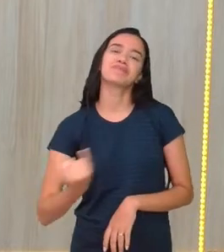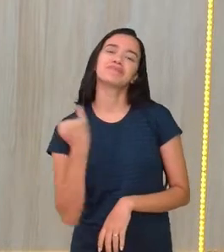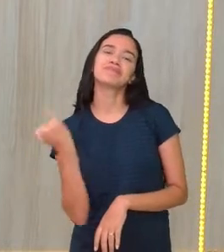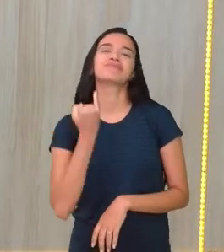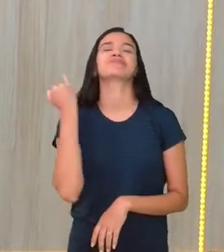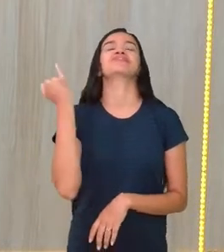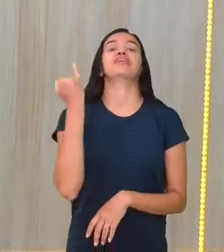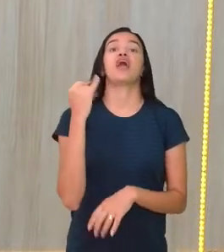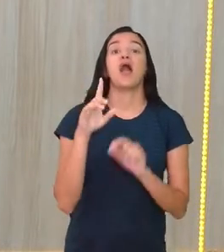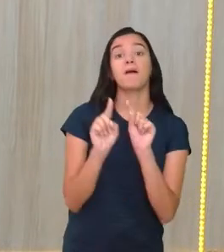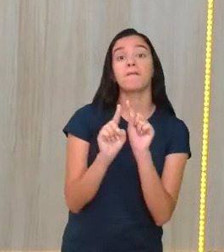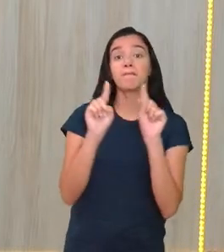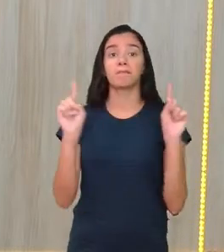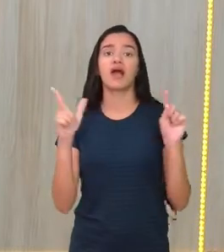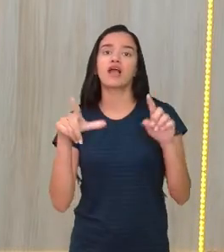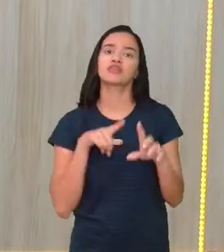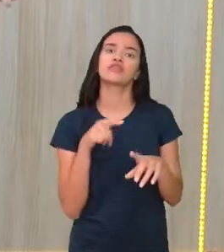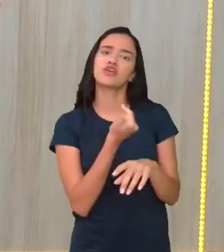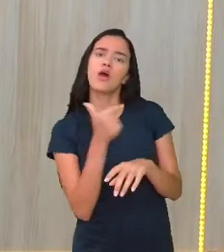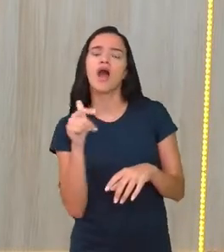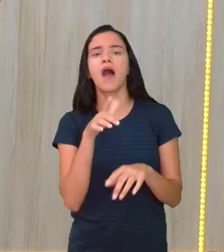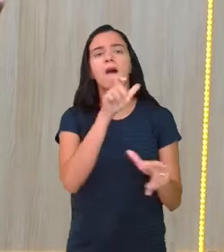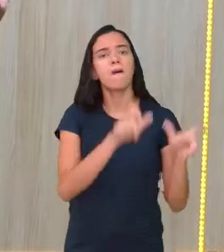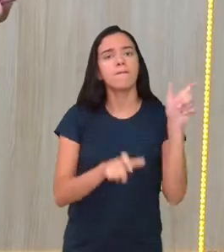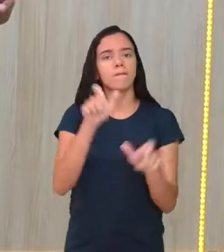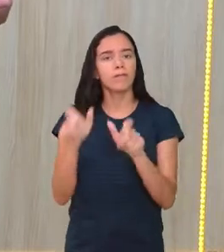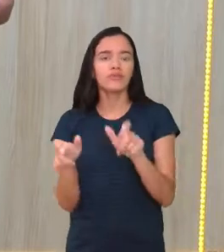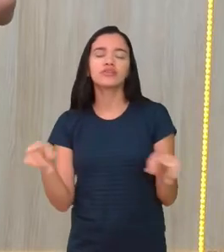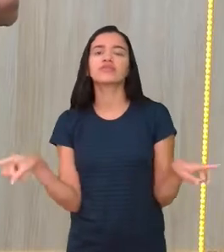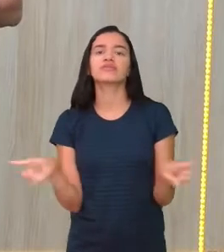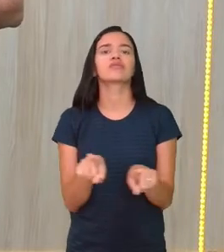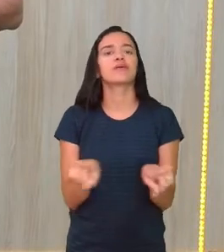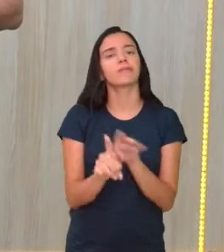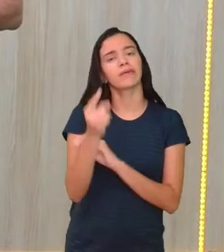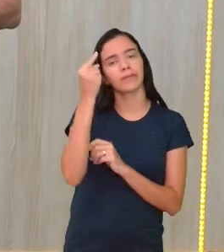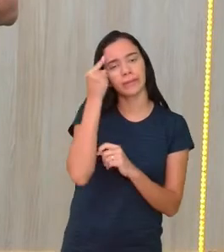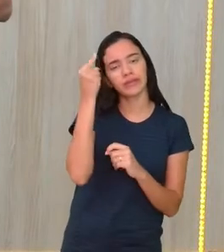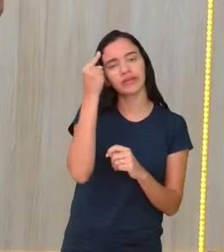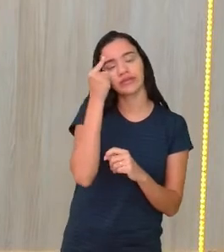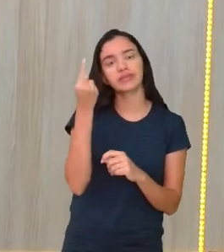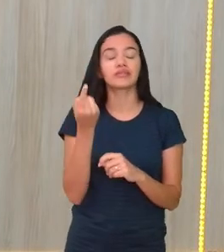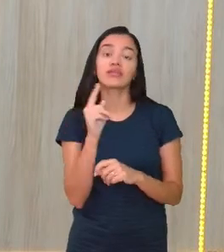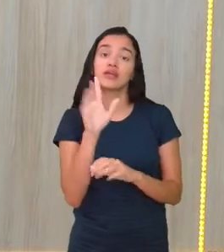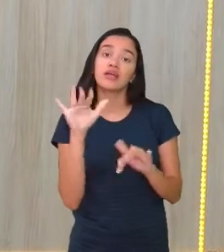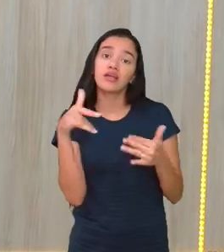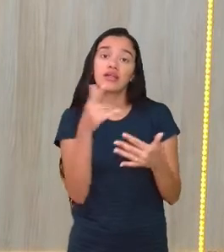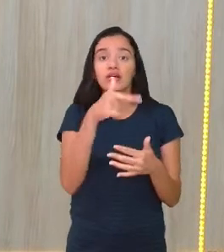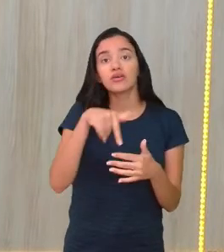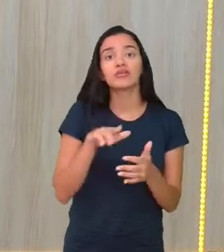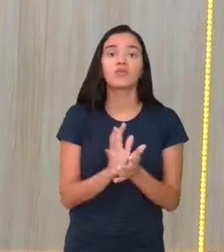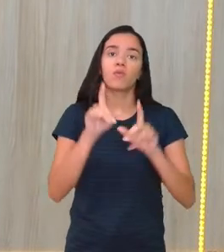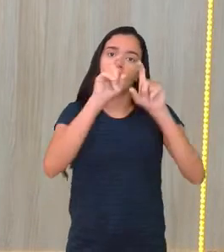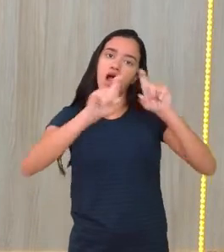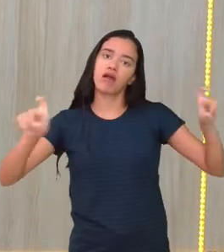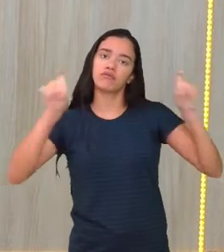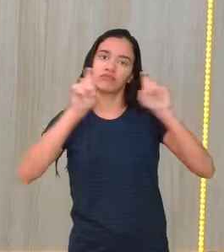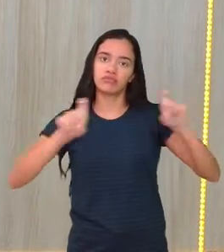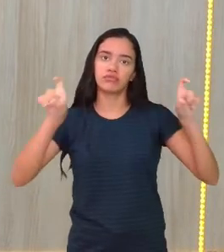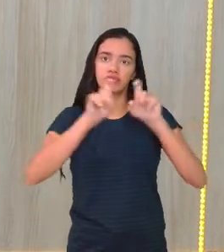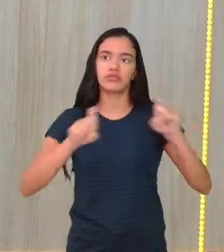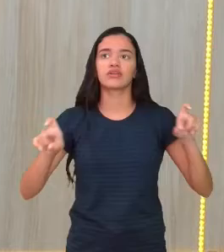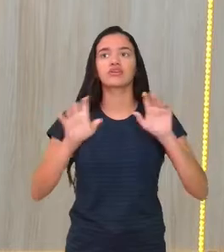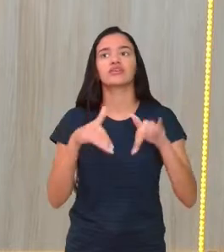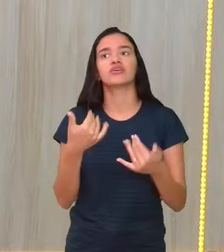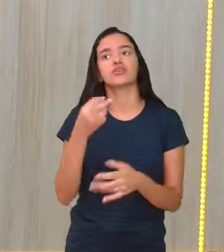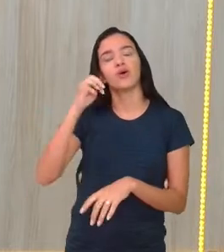importante. Mas tem outras pessoas que também pensam assim, né? E aí eu trouxe uma frase do